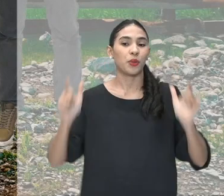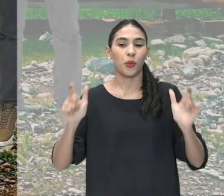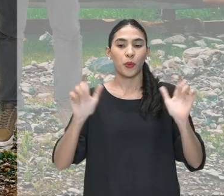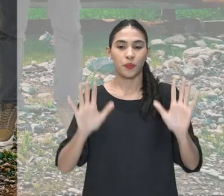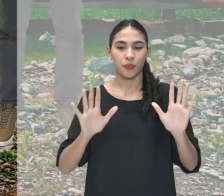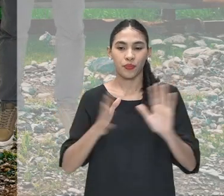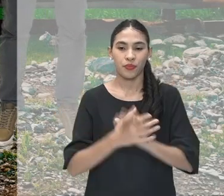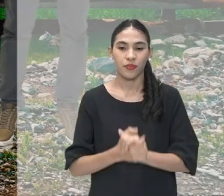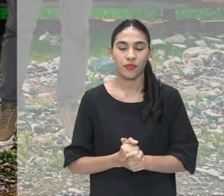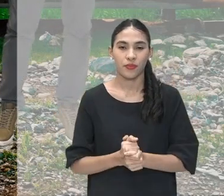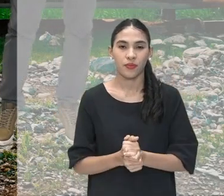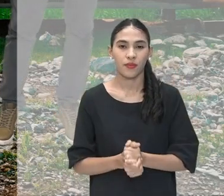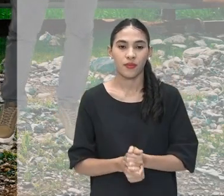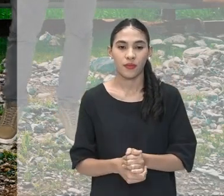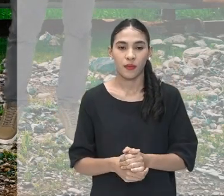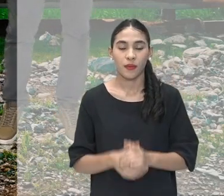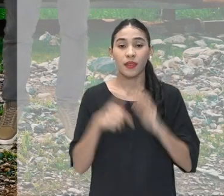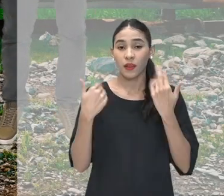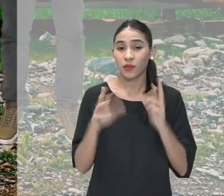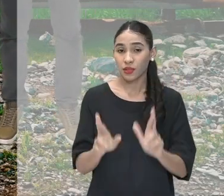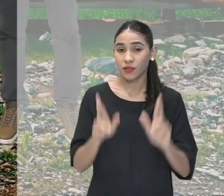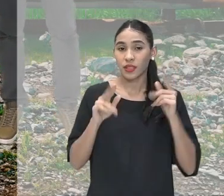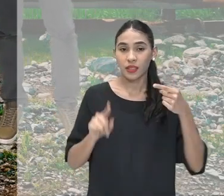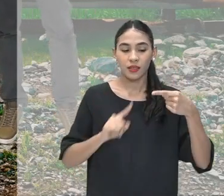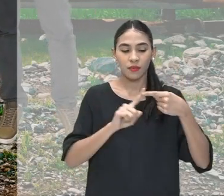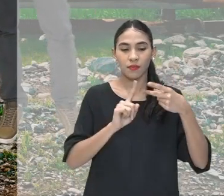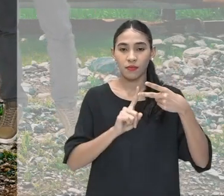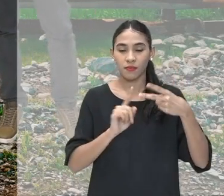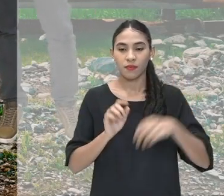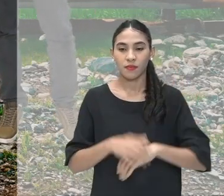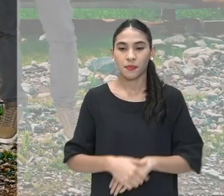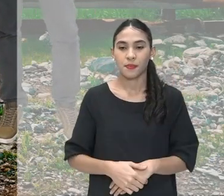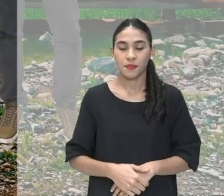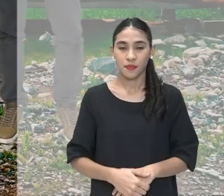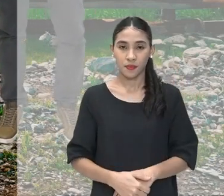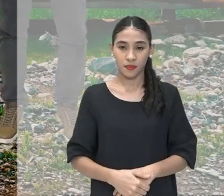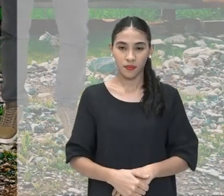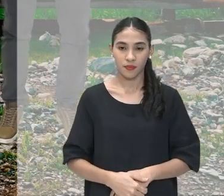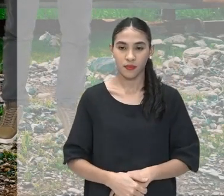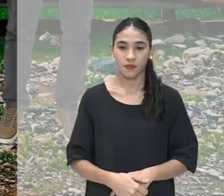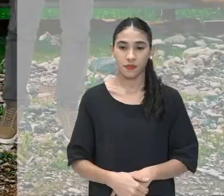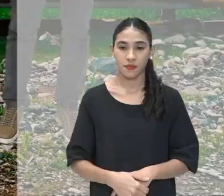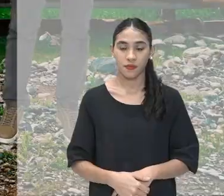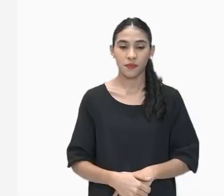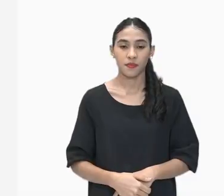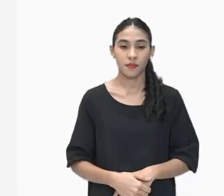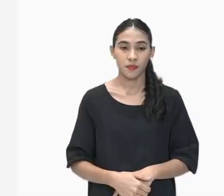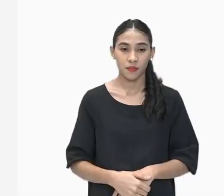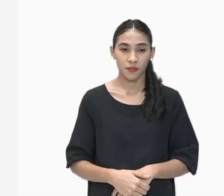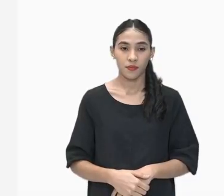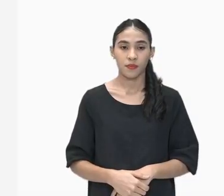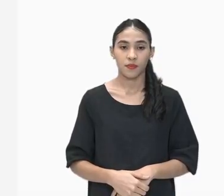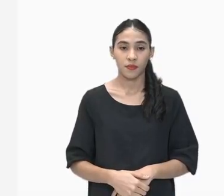produtividade. Entendeu? Muito bem. Então, a diferença entre produção e produtividade. Muito bem. Vamos, então, falar